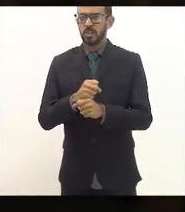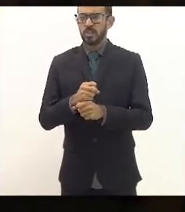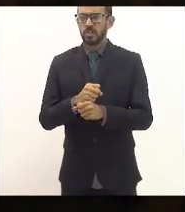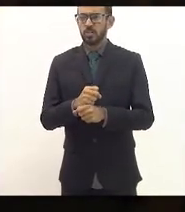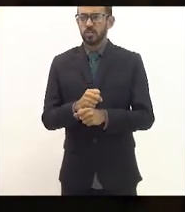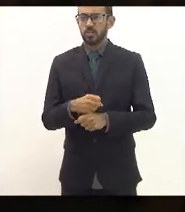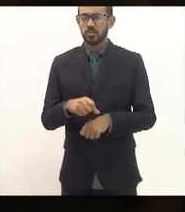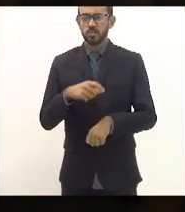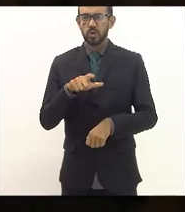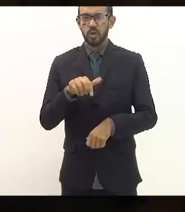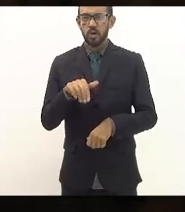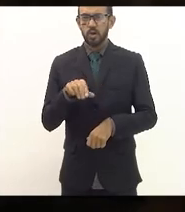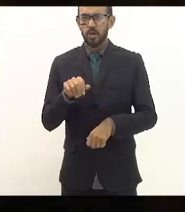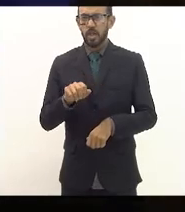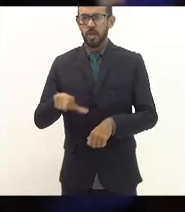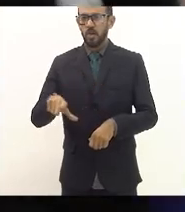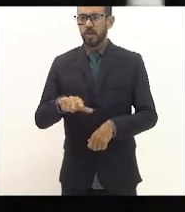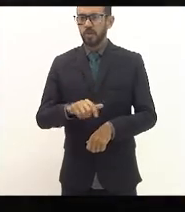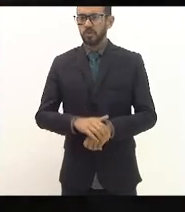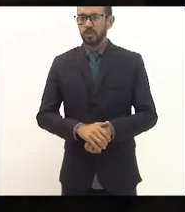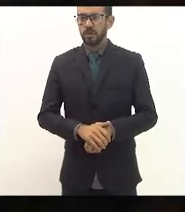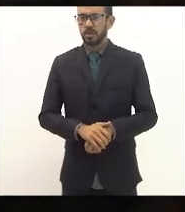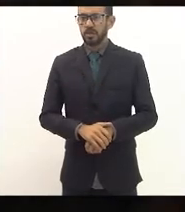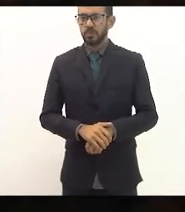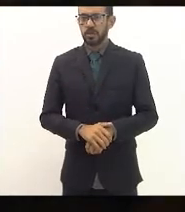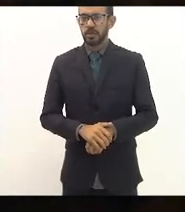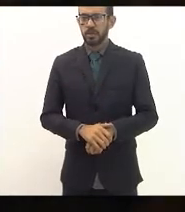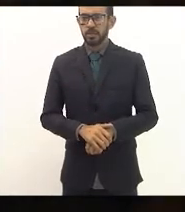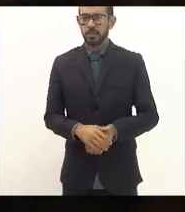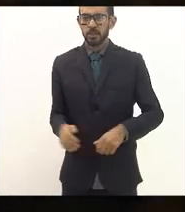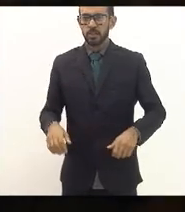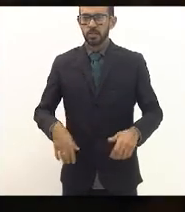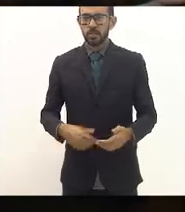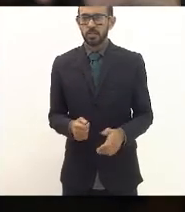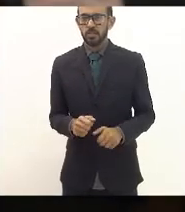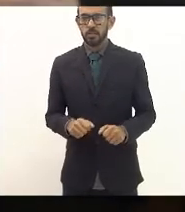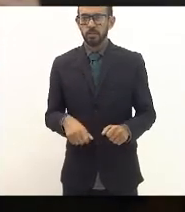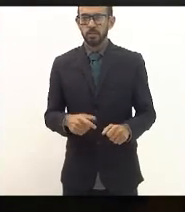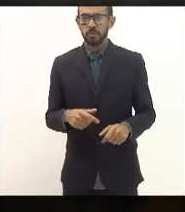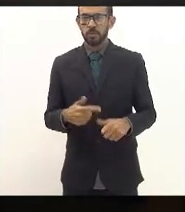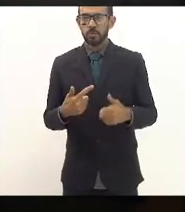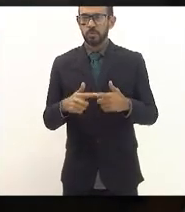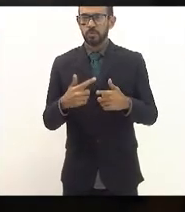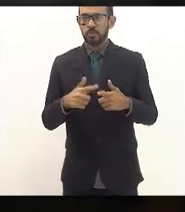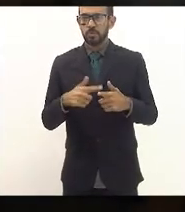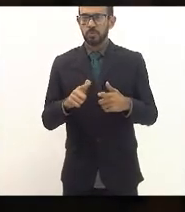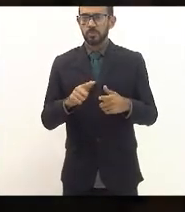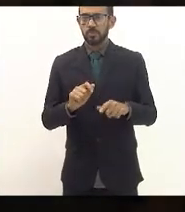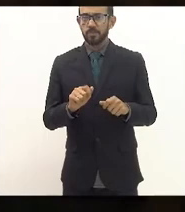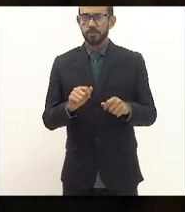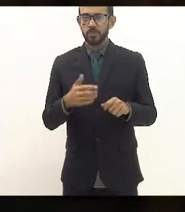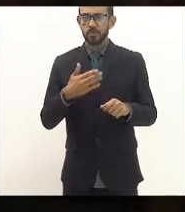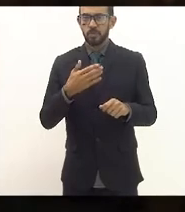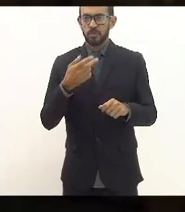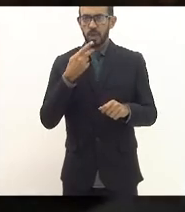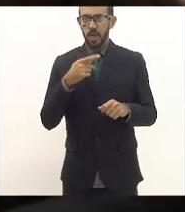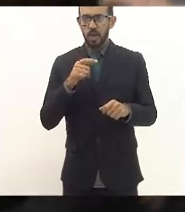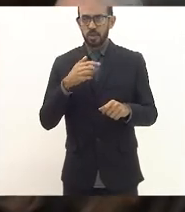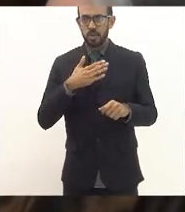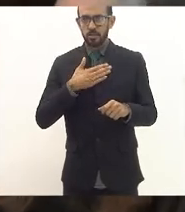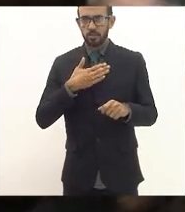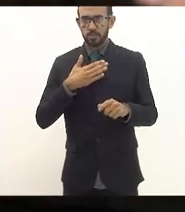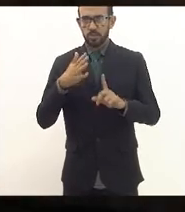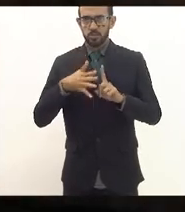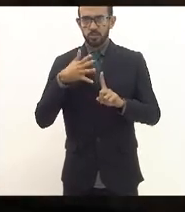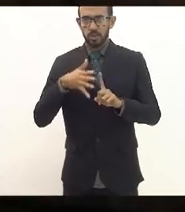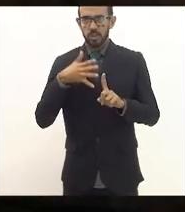Leonel Brizola. Por uma questão de economia de tempo, eu vou fazer minhas as